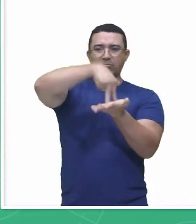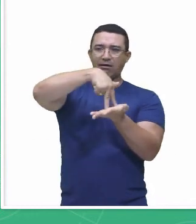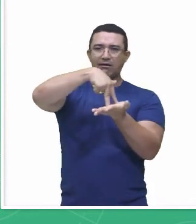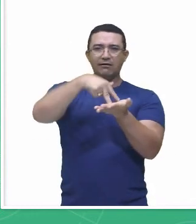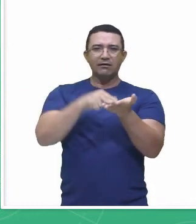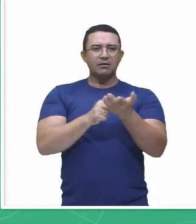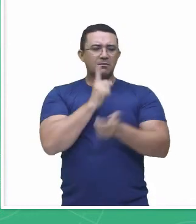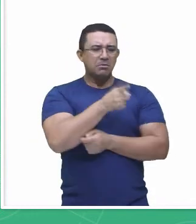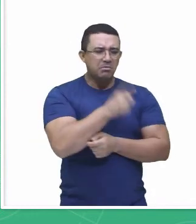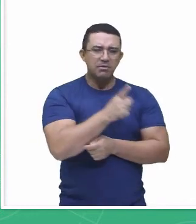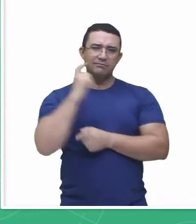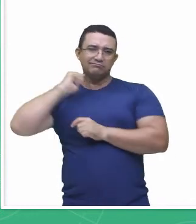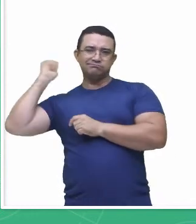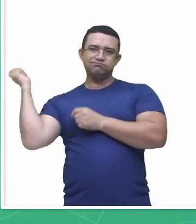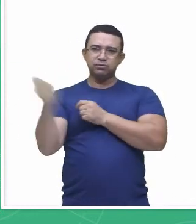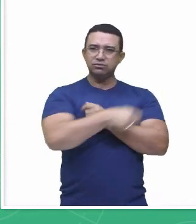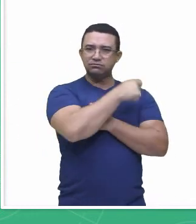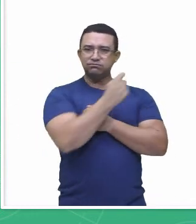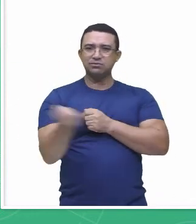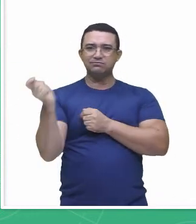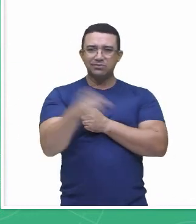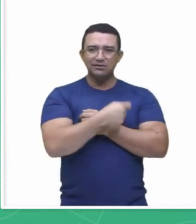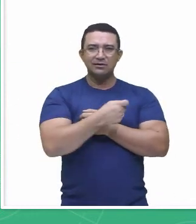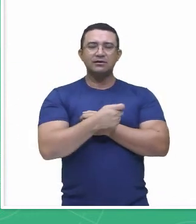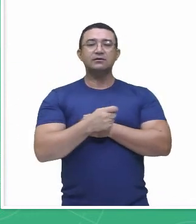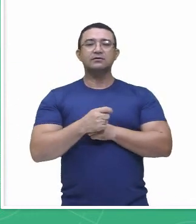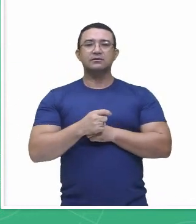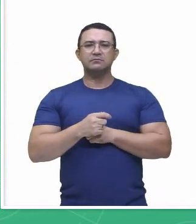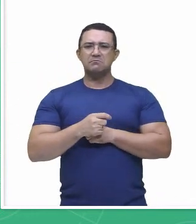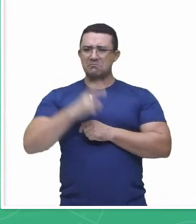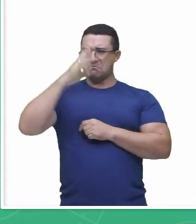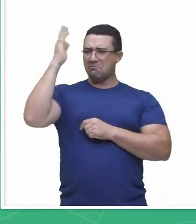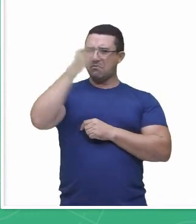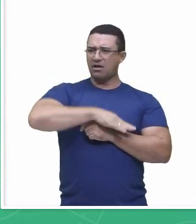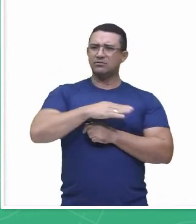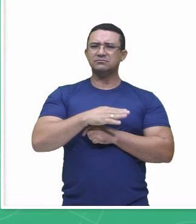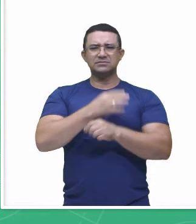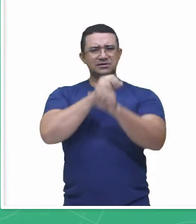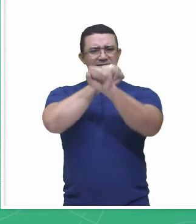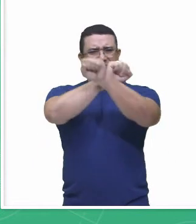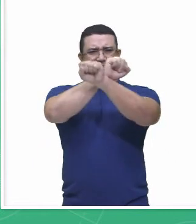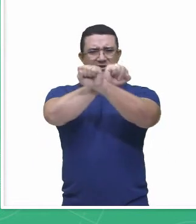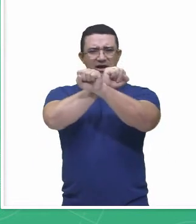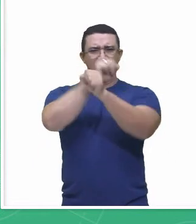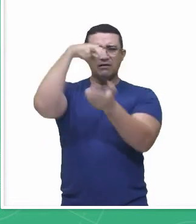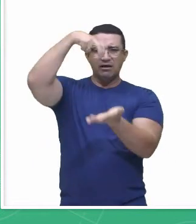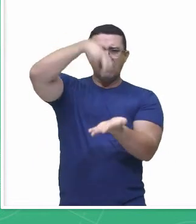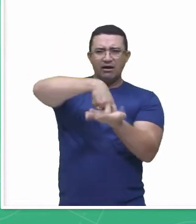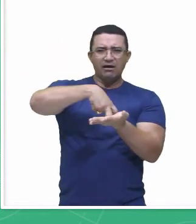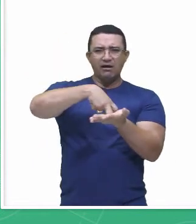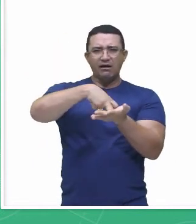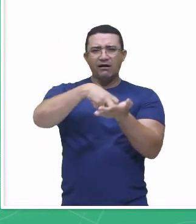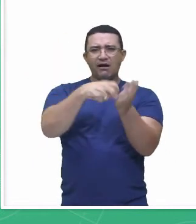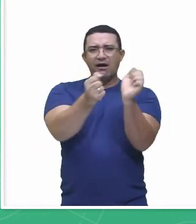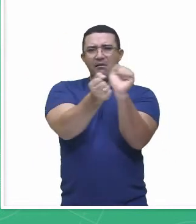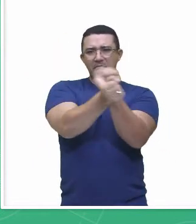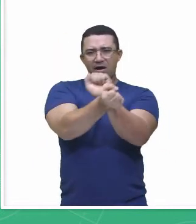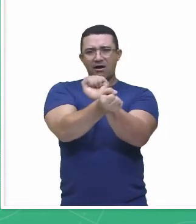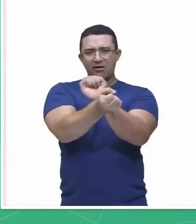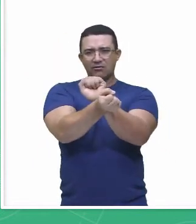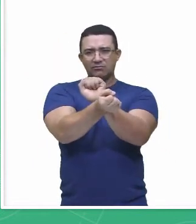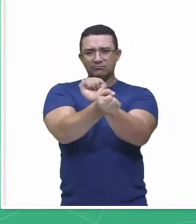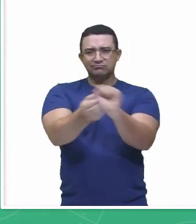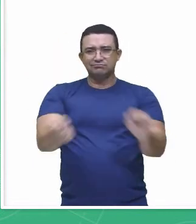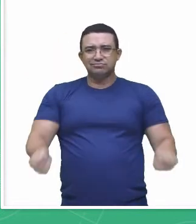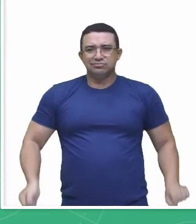apontando para o açoite, como estátuas de soberba e da tirania. Os escravos prostrados, com as mãos atadas